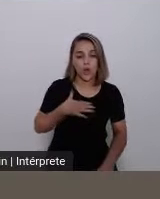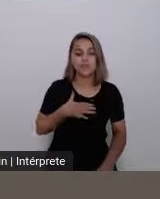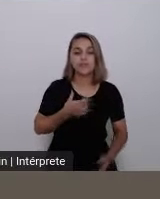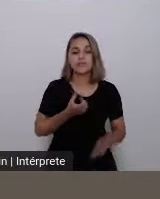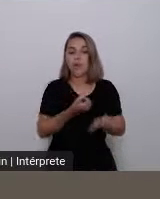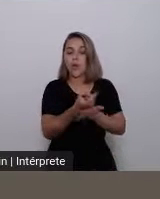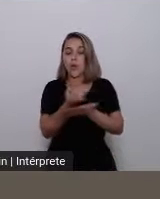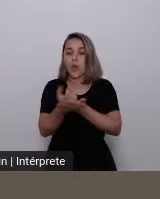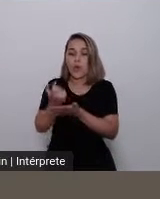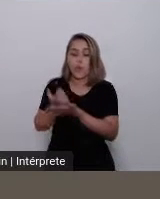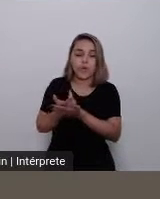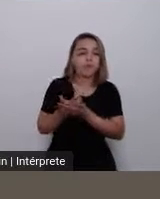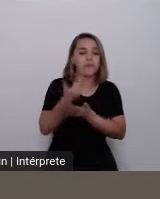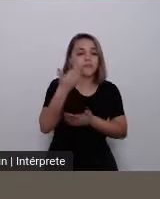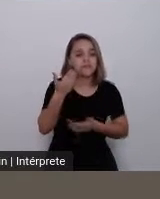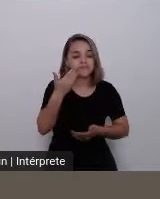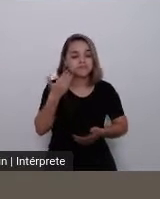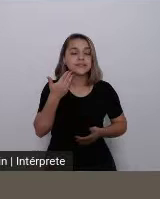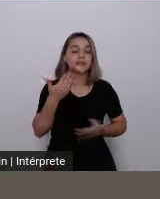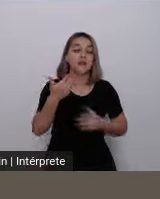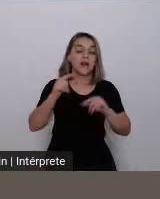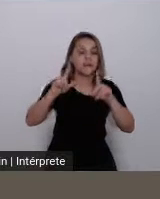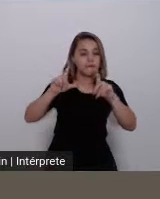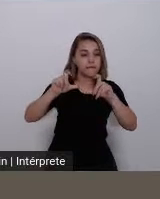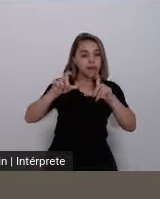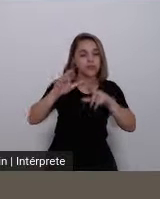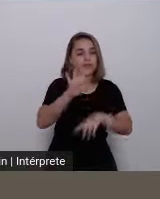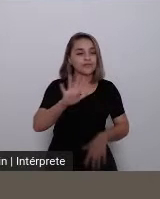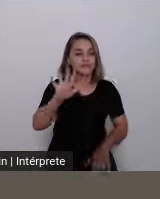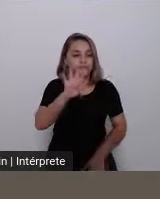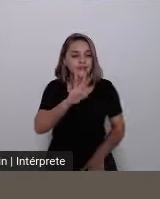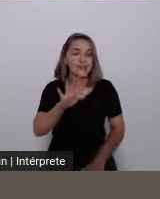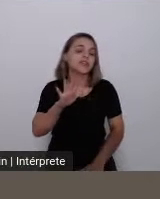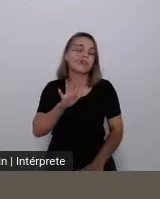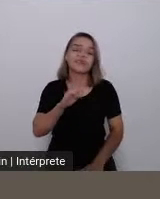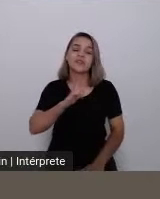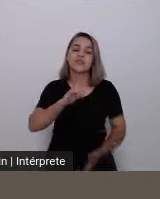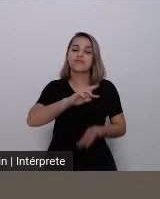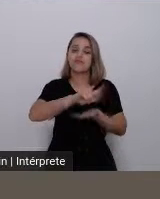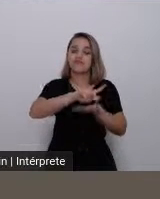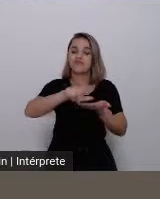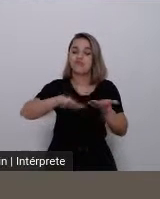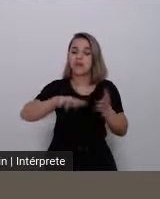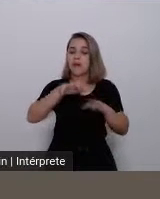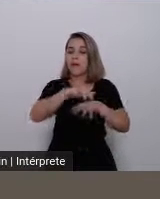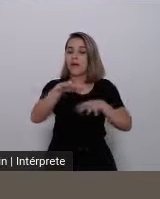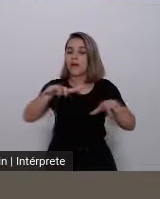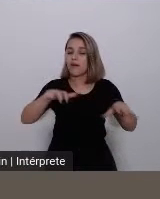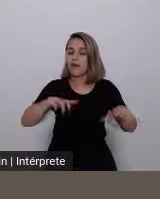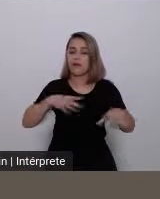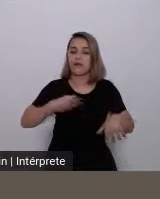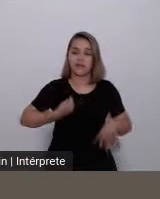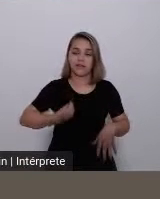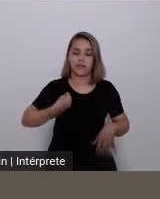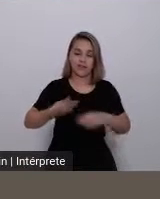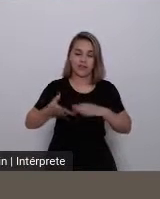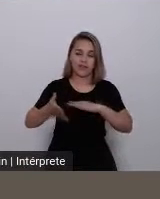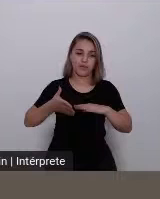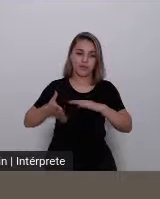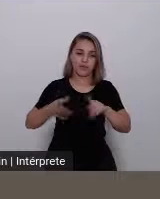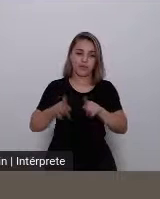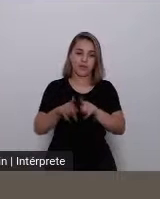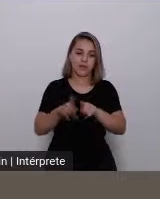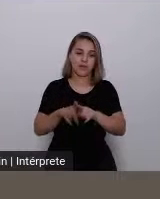que penetravam aí nos mais variados espaços da vida moderna, particularmente da vida da